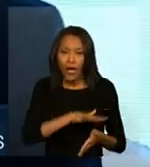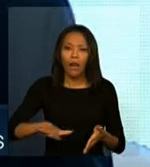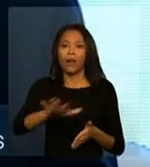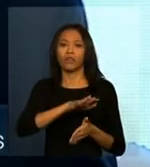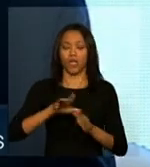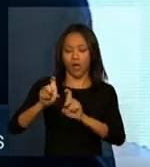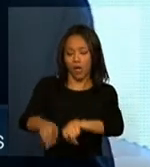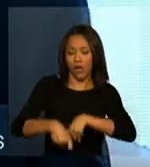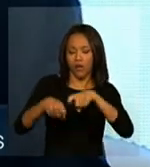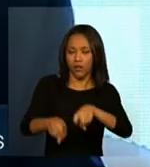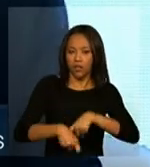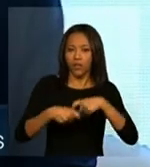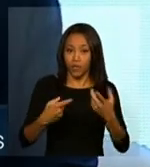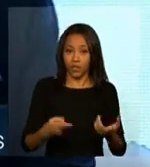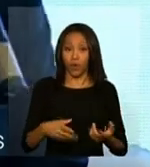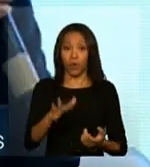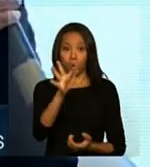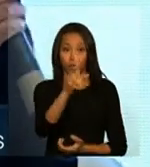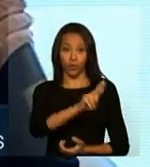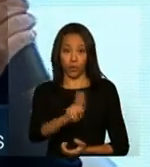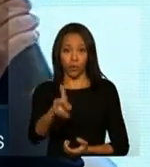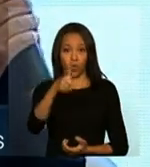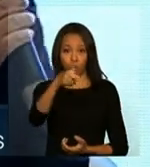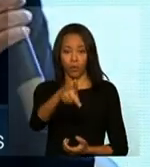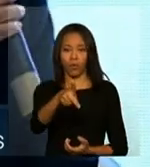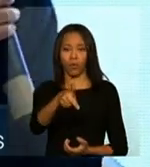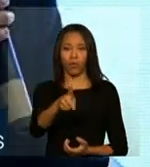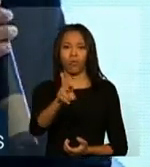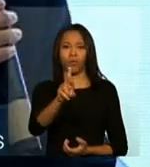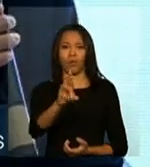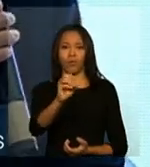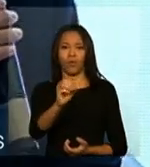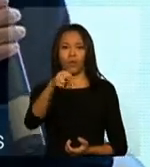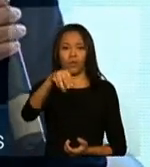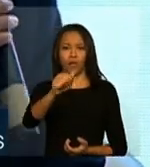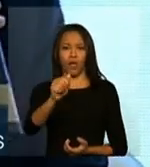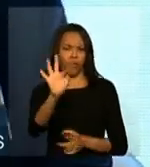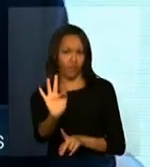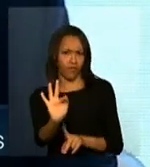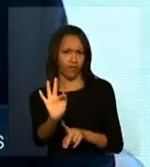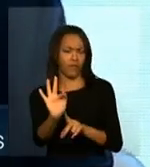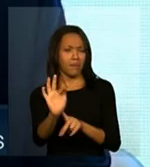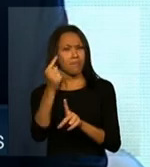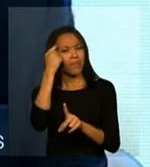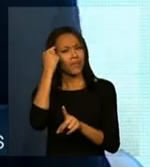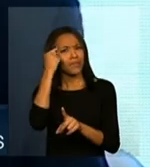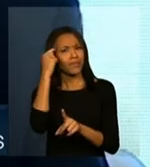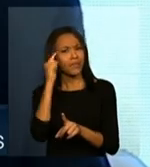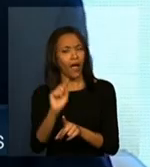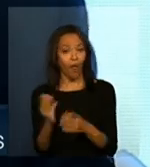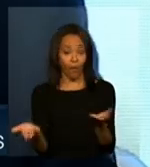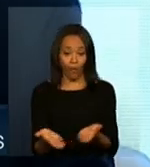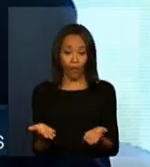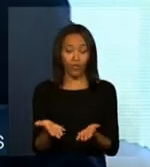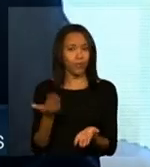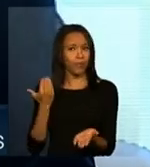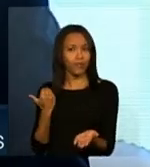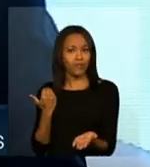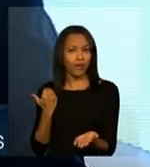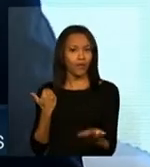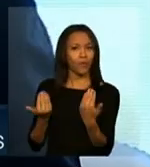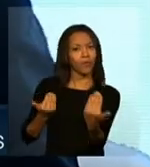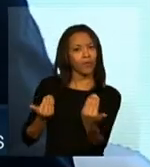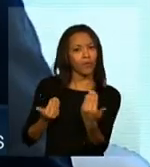específicas, quer dizer, o PRONAF, obviamente, já existia, mas é incomparável a gente pensar no PRONAF como ele é hoje e como ele era